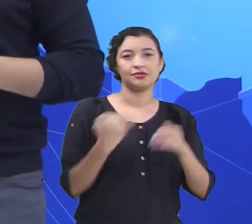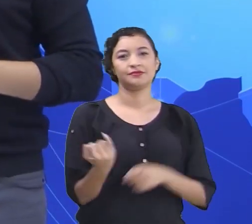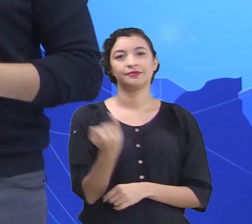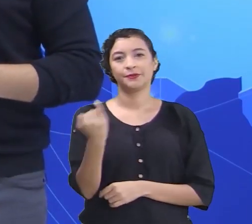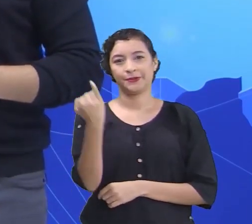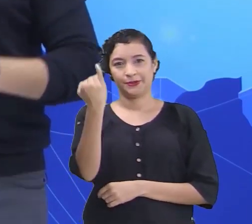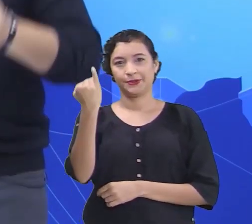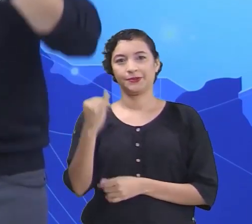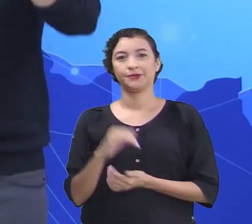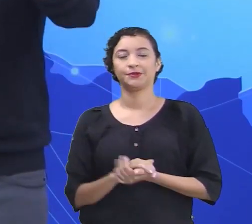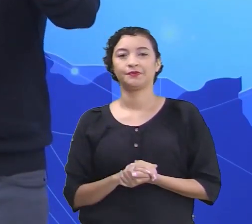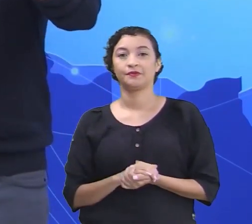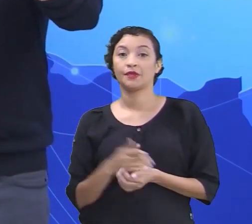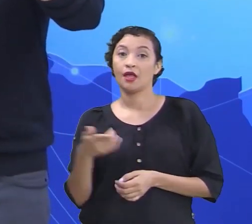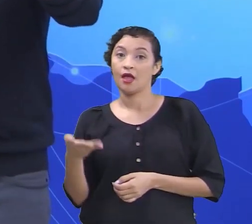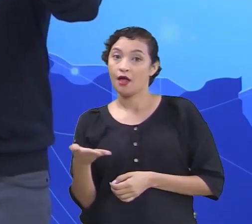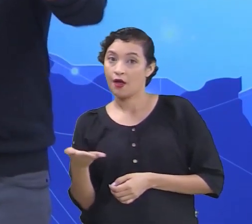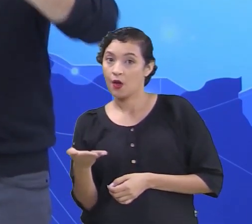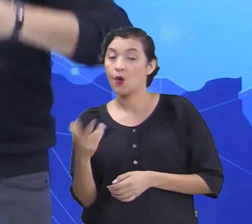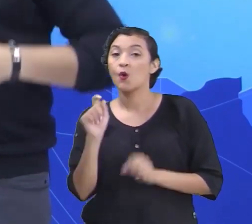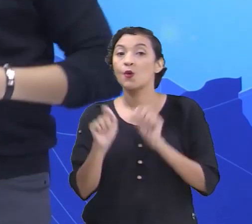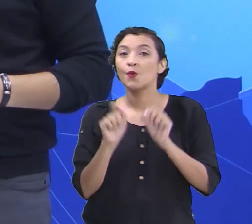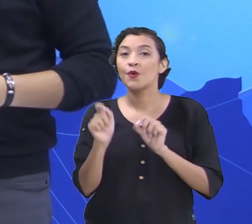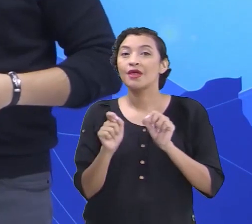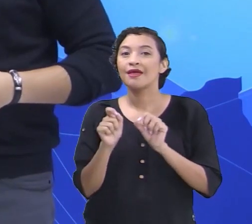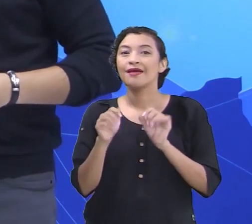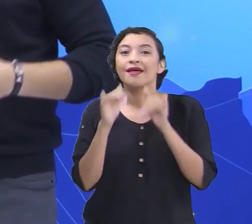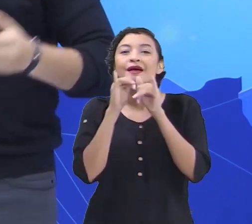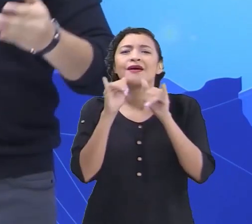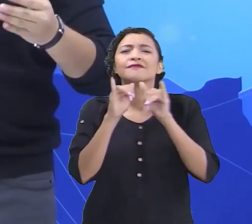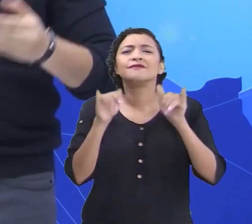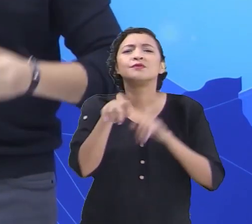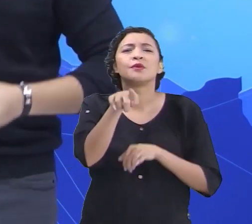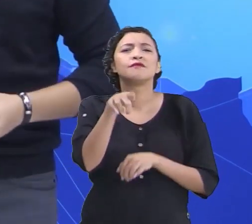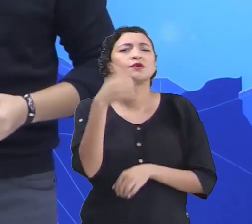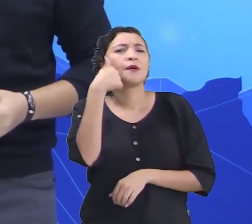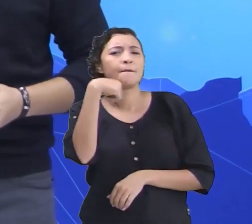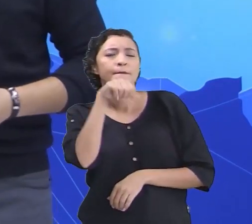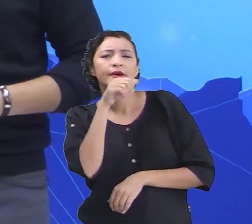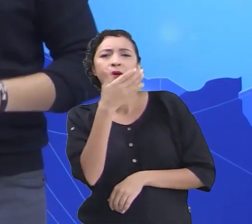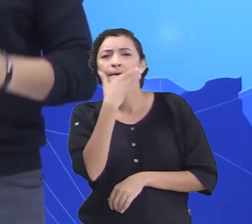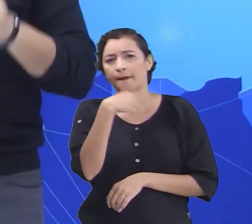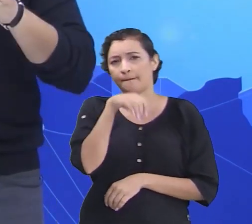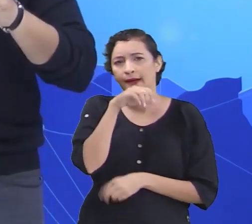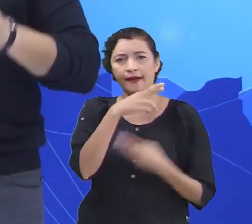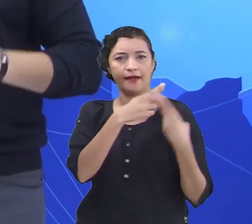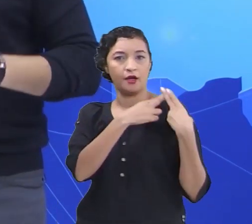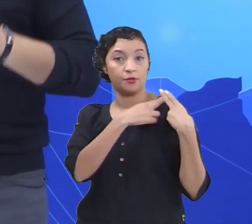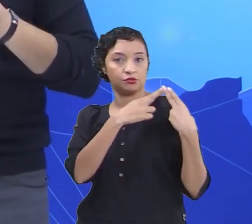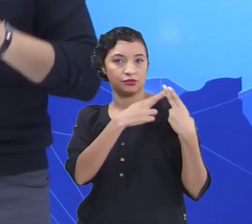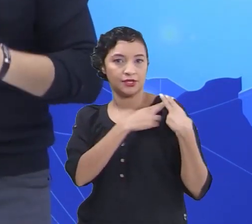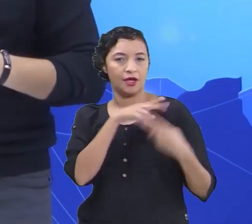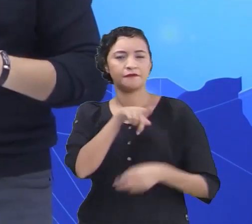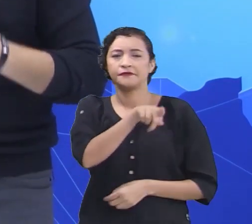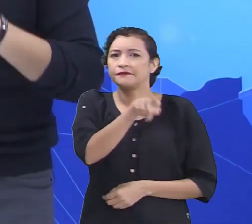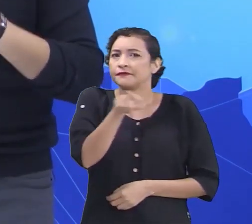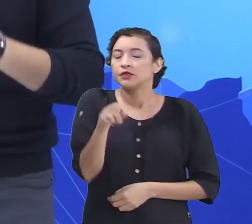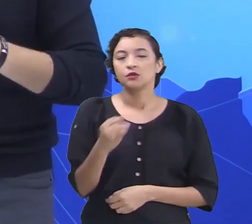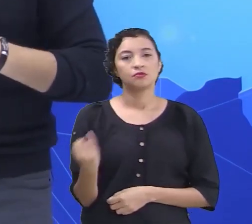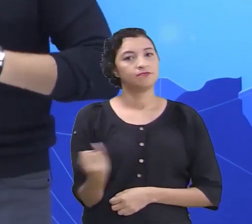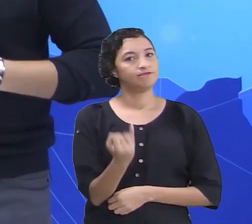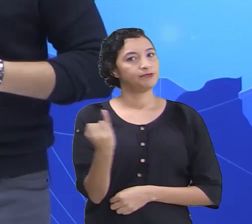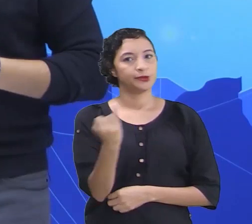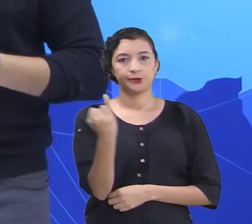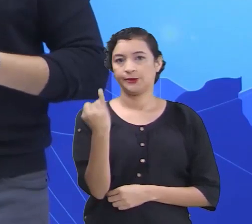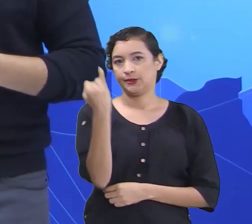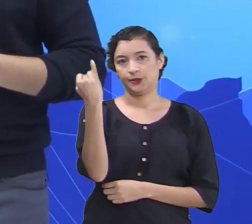para vocês. Agora tem um recado especial para você, papai, mamãe, responsável. Vocês são peças